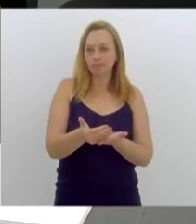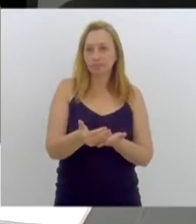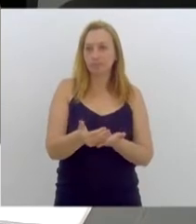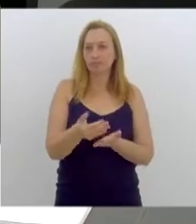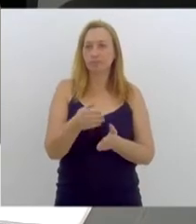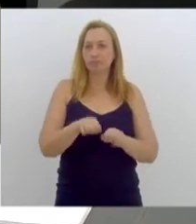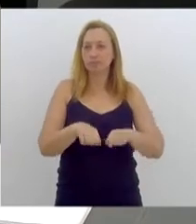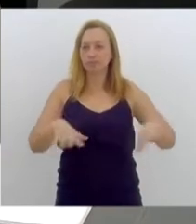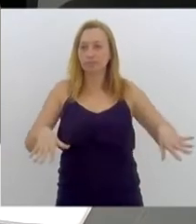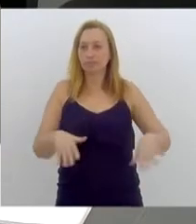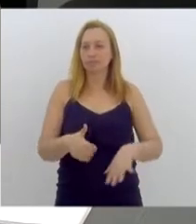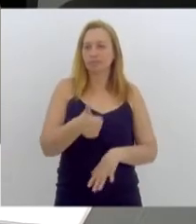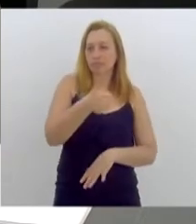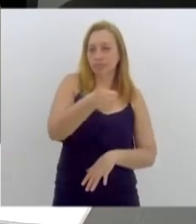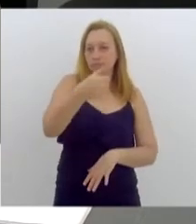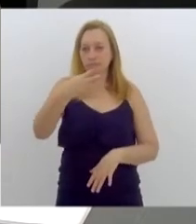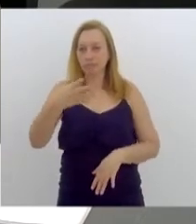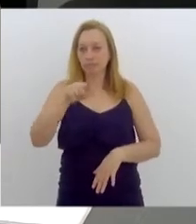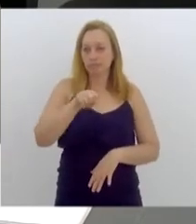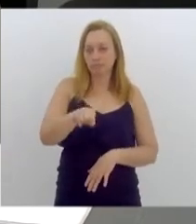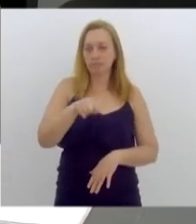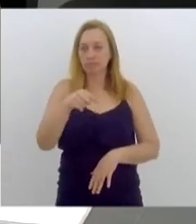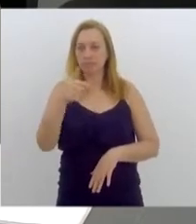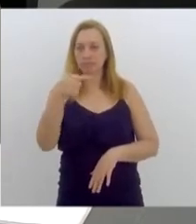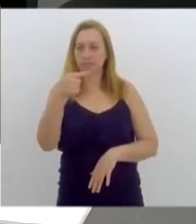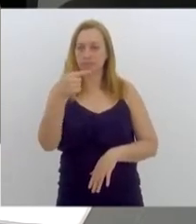de 20 ela estava em 14.7